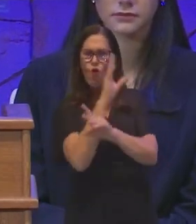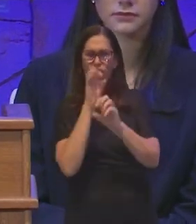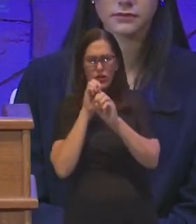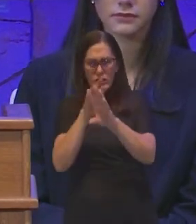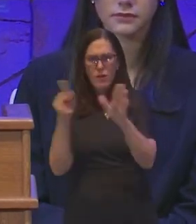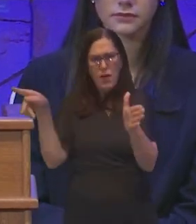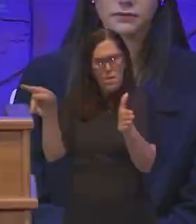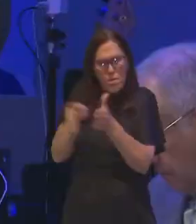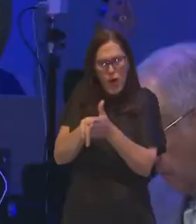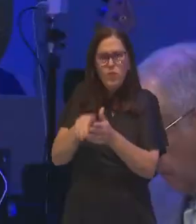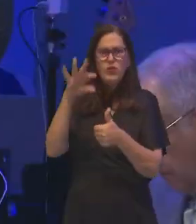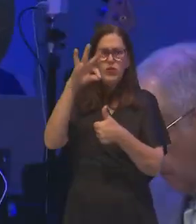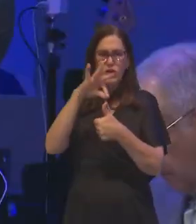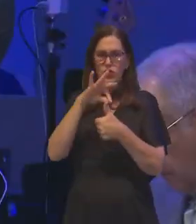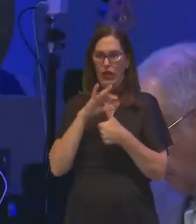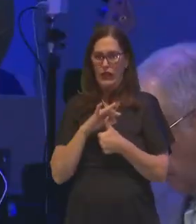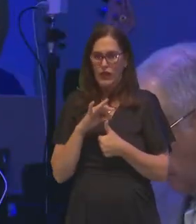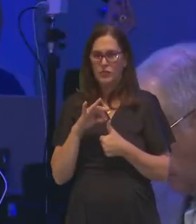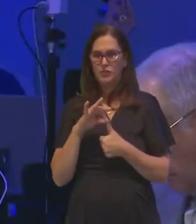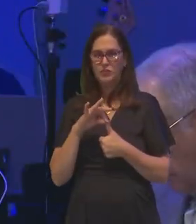ensinamentos.